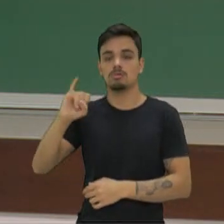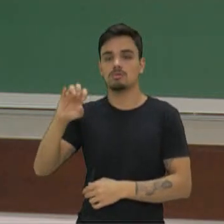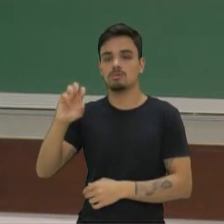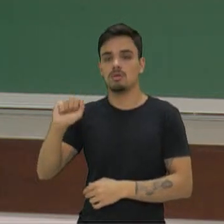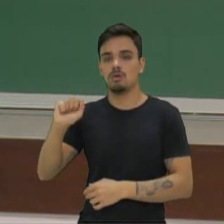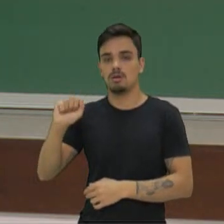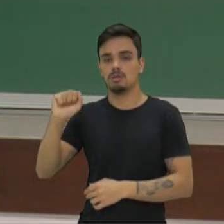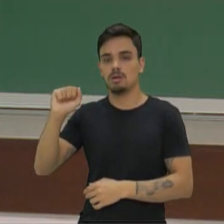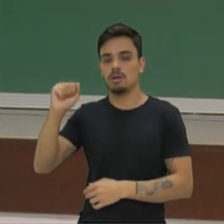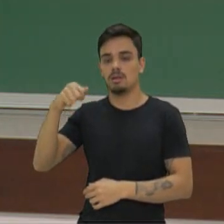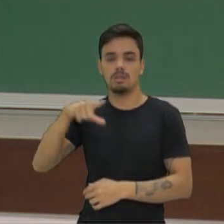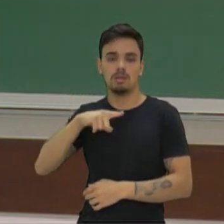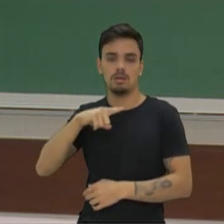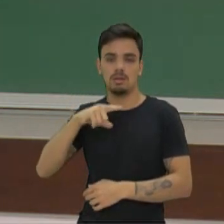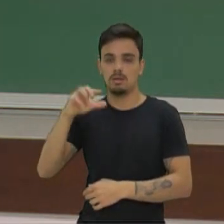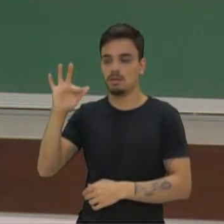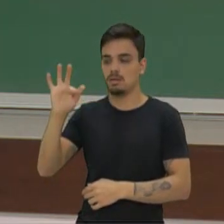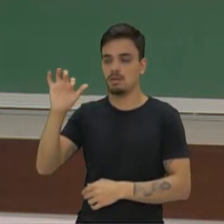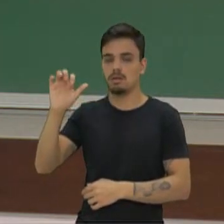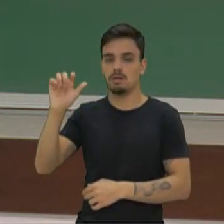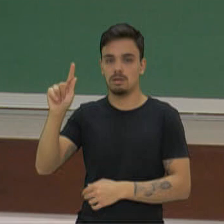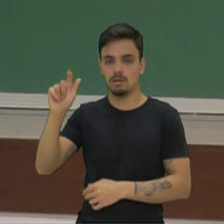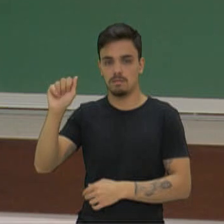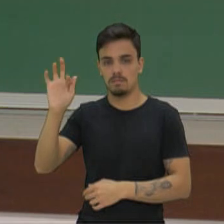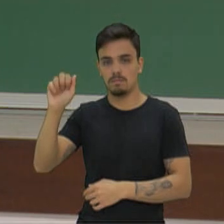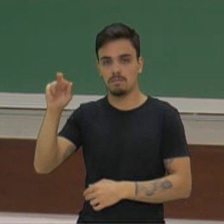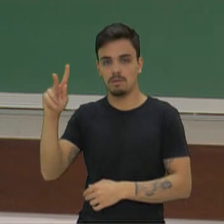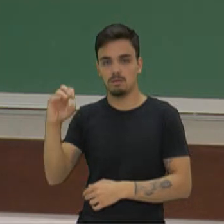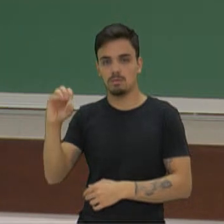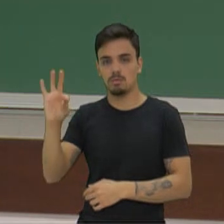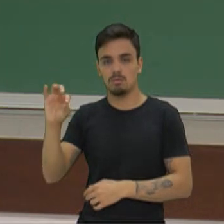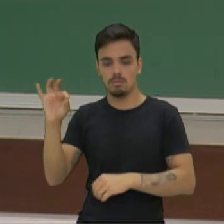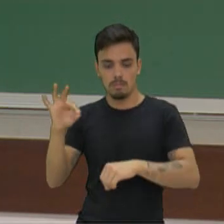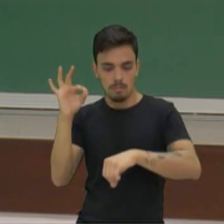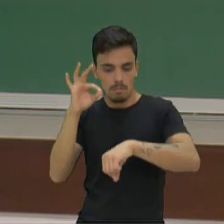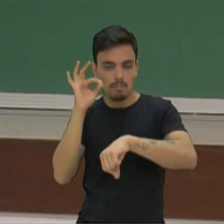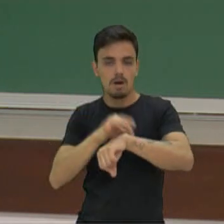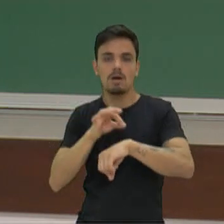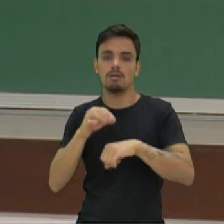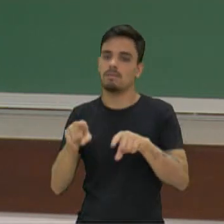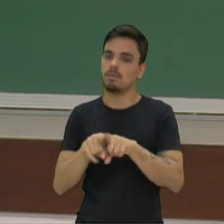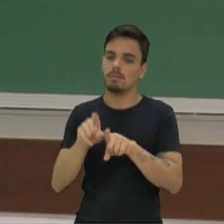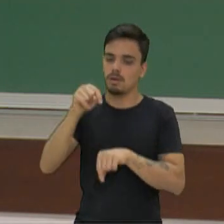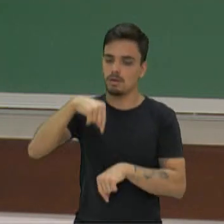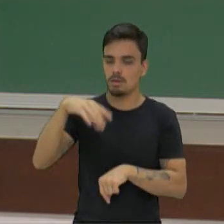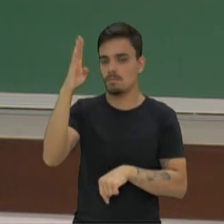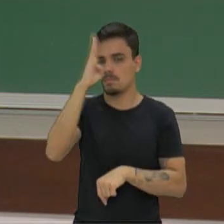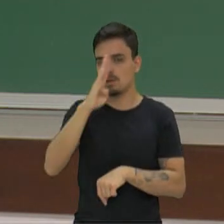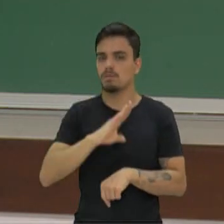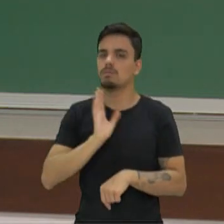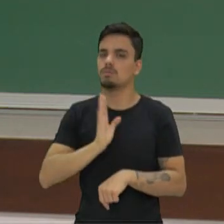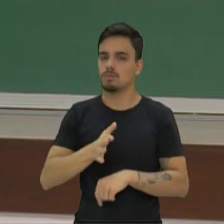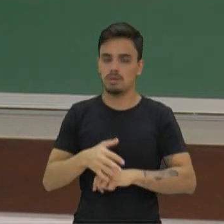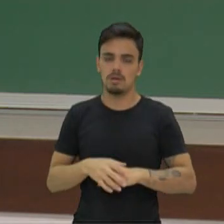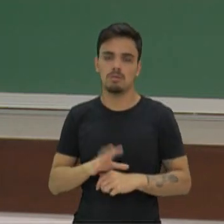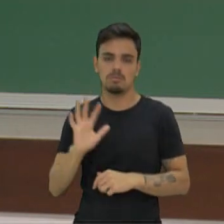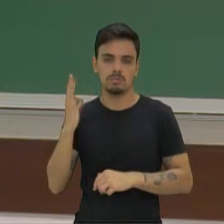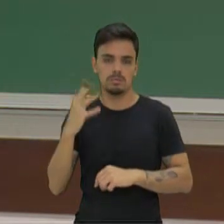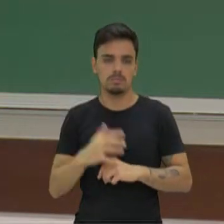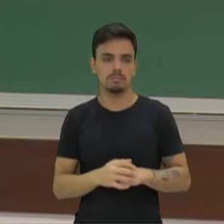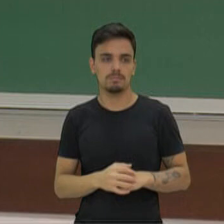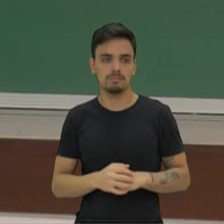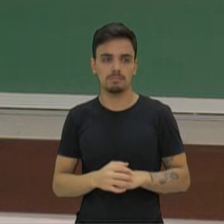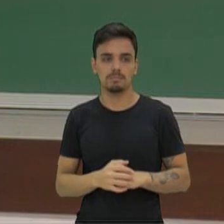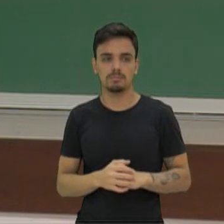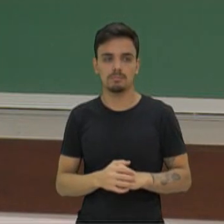ficou ameaçado em 2020 com a possibilidade de ter isso. Combinado? Então a rotação de cultura